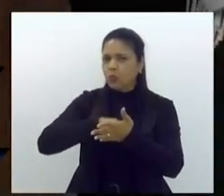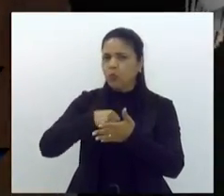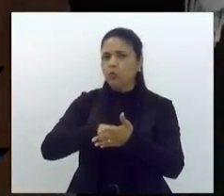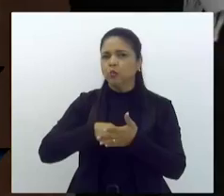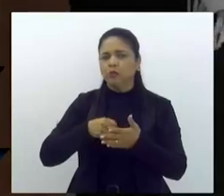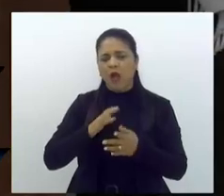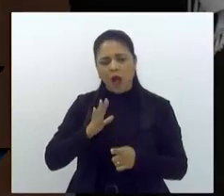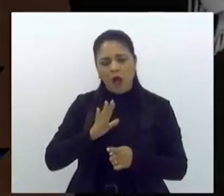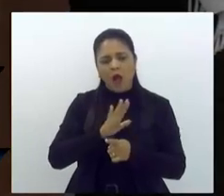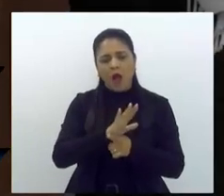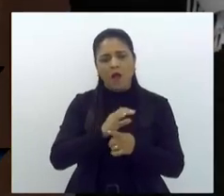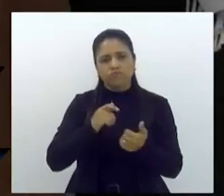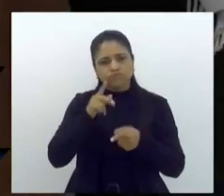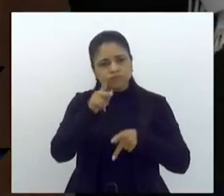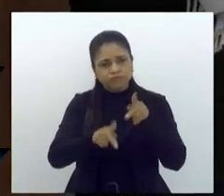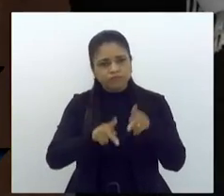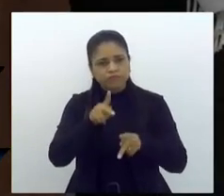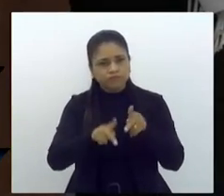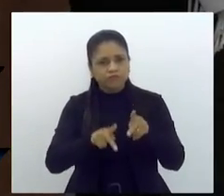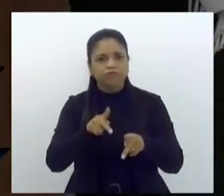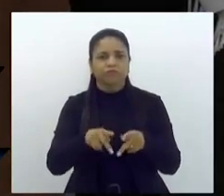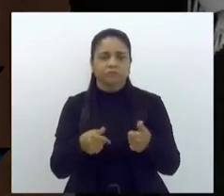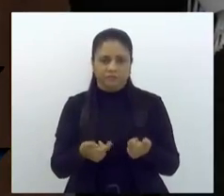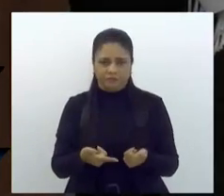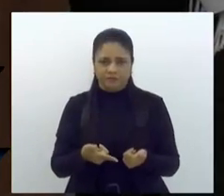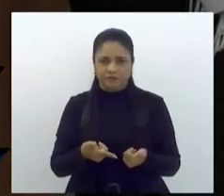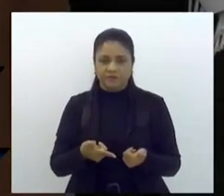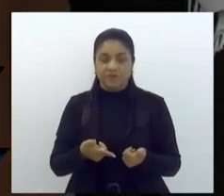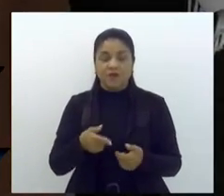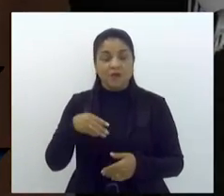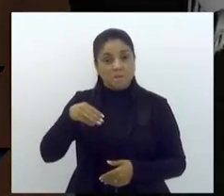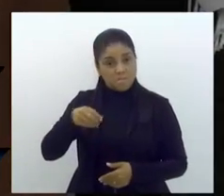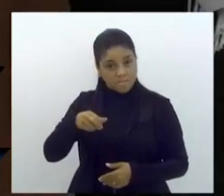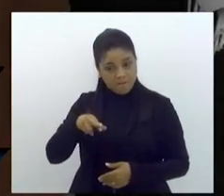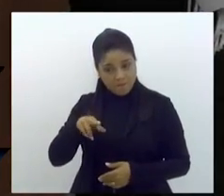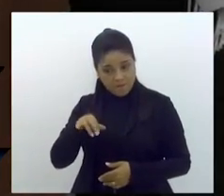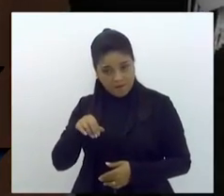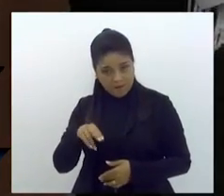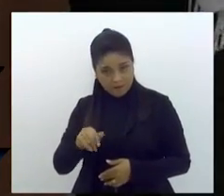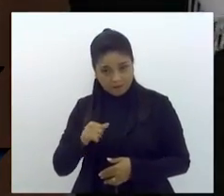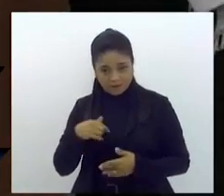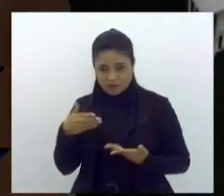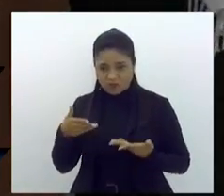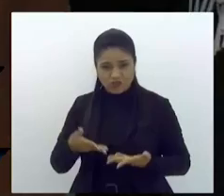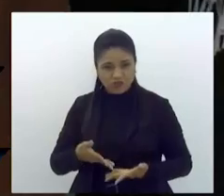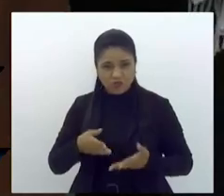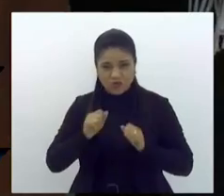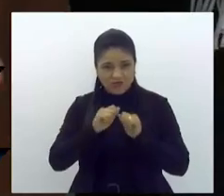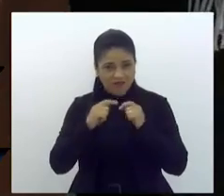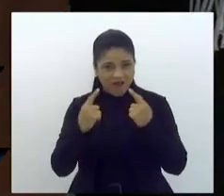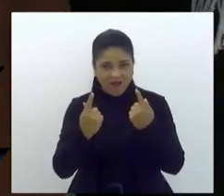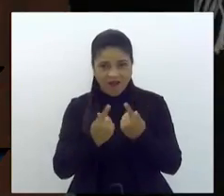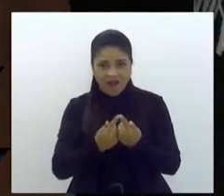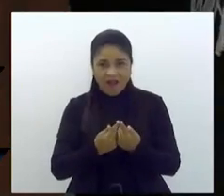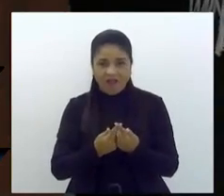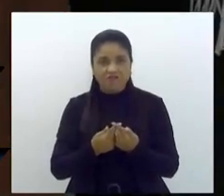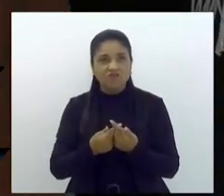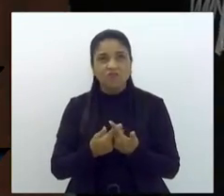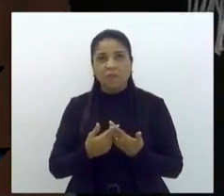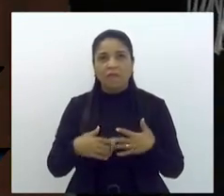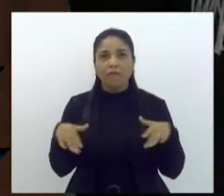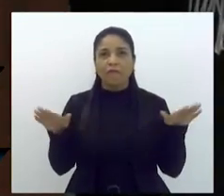das causas populares a Marina ela não chegou aqui na Assembleia Legislativa voando